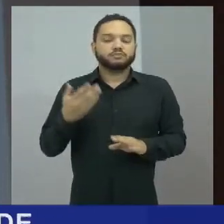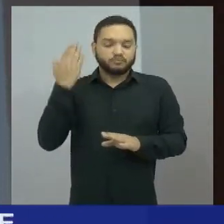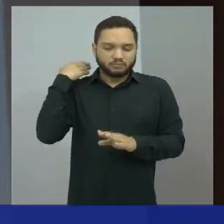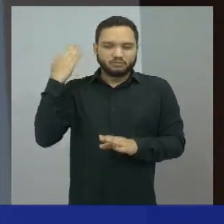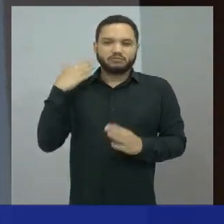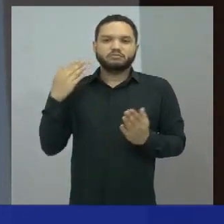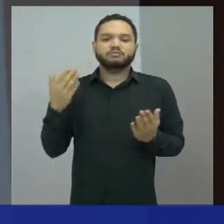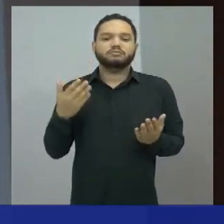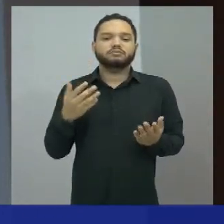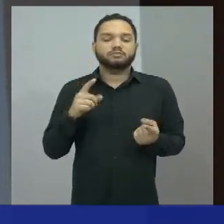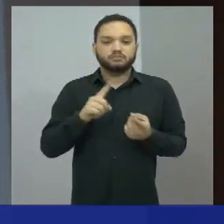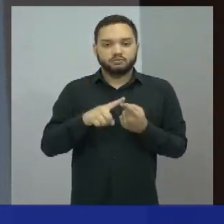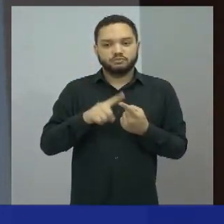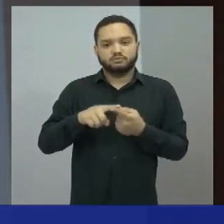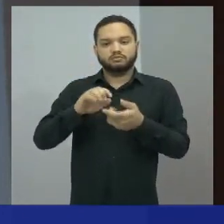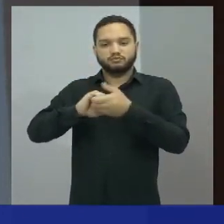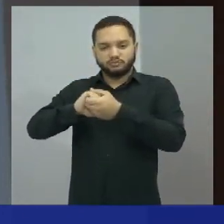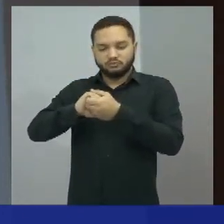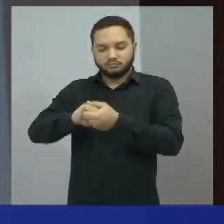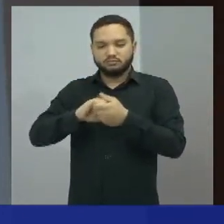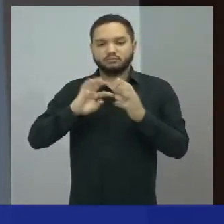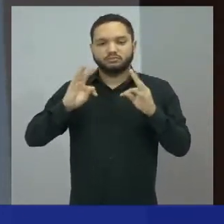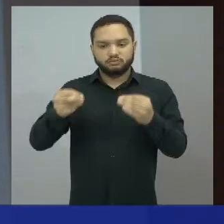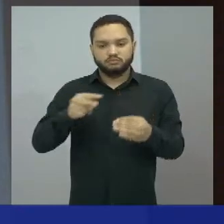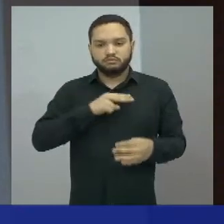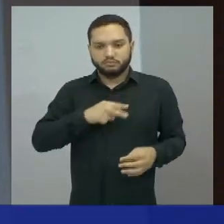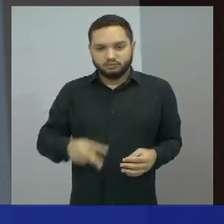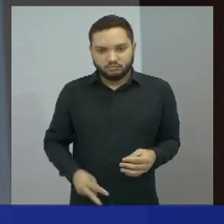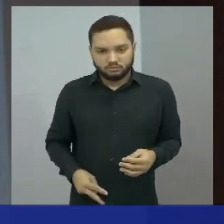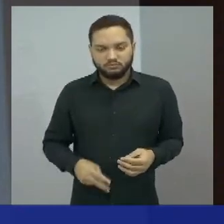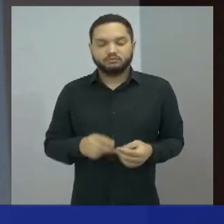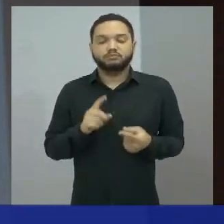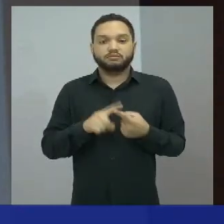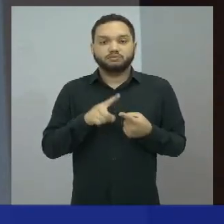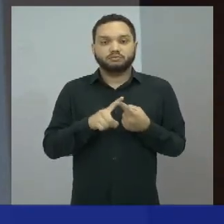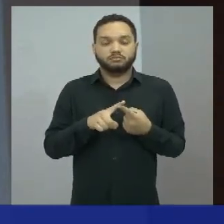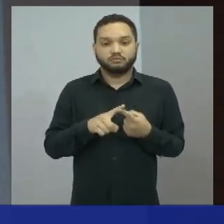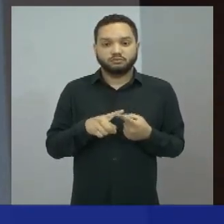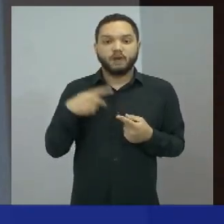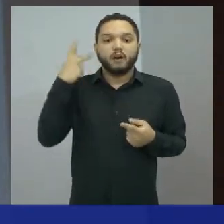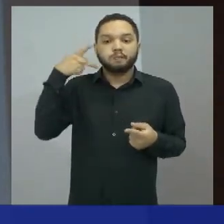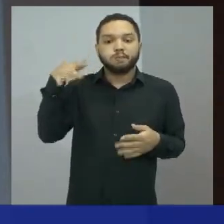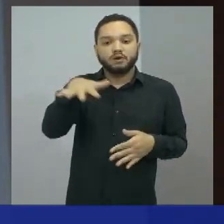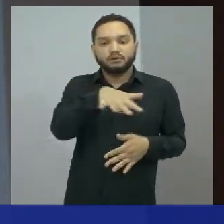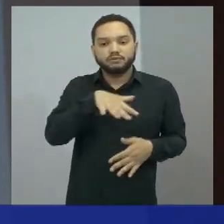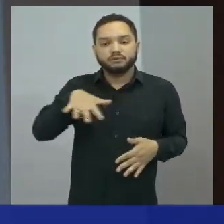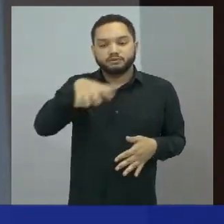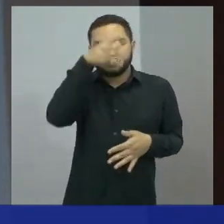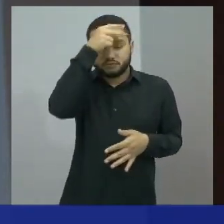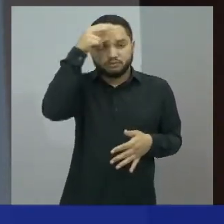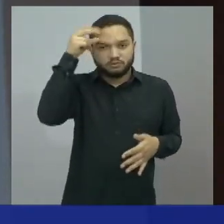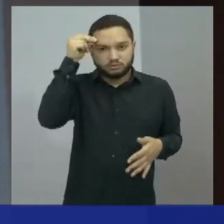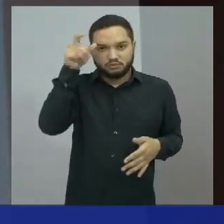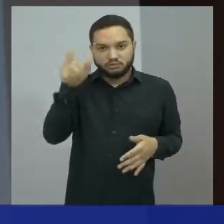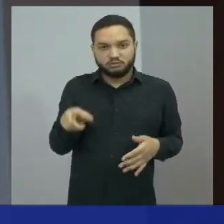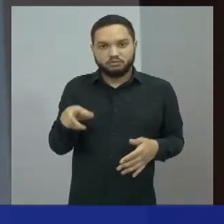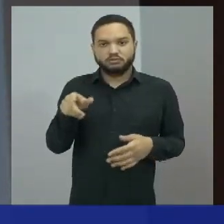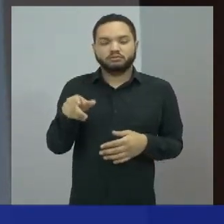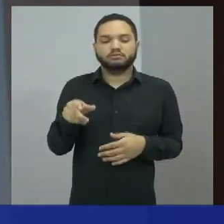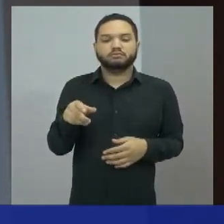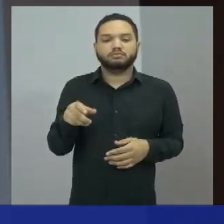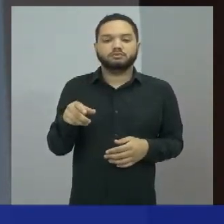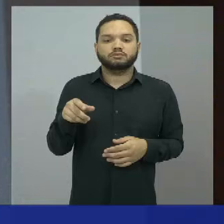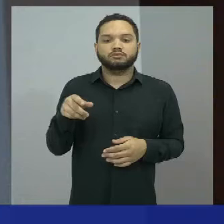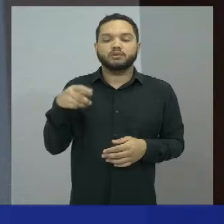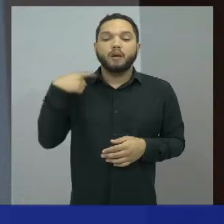passada. Saudar os demais vereadores, saudar a Procuradoria-Geral do Município, na pessoa da doutora Fernanda, que